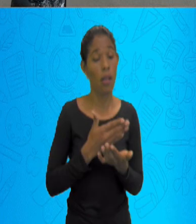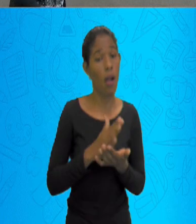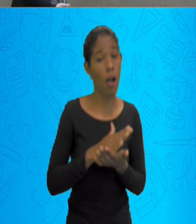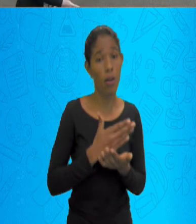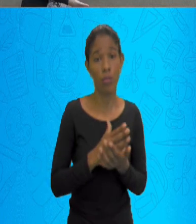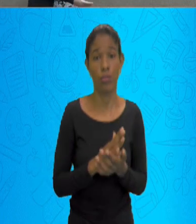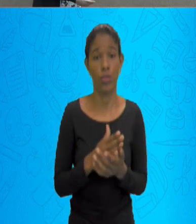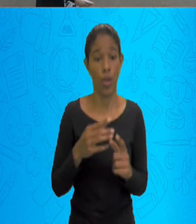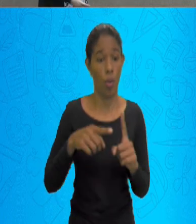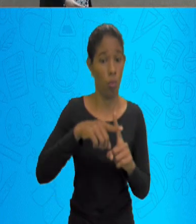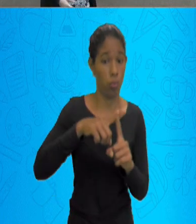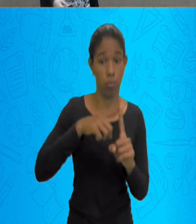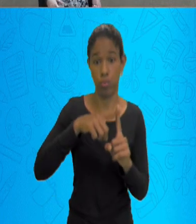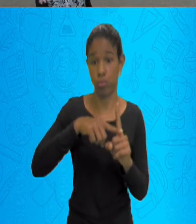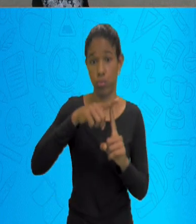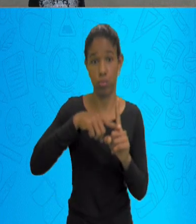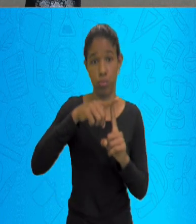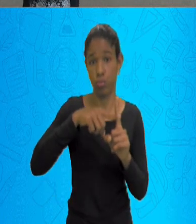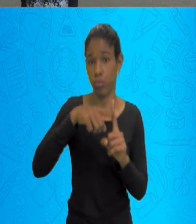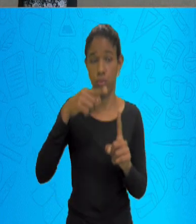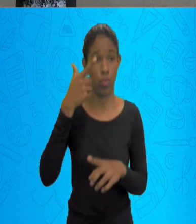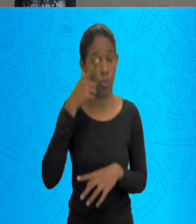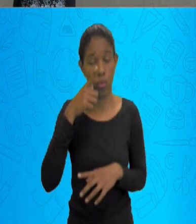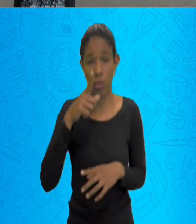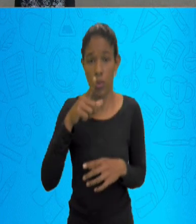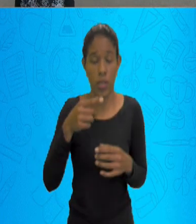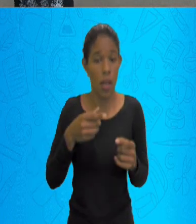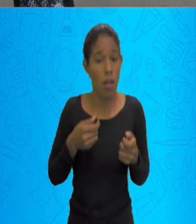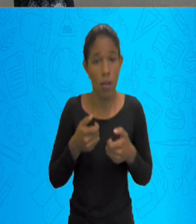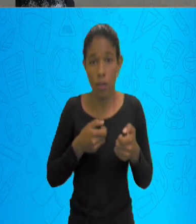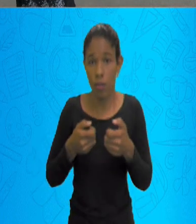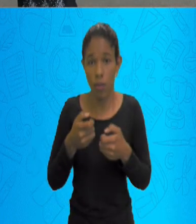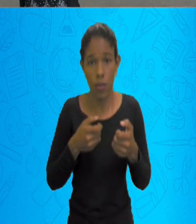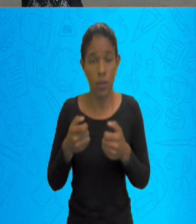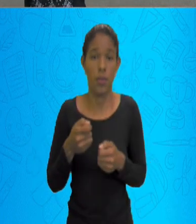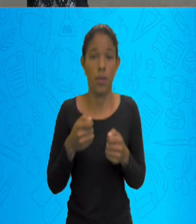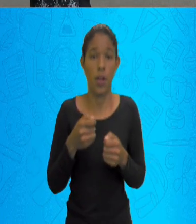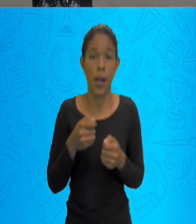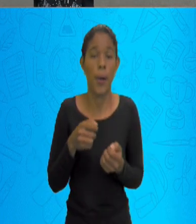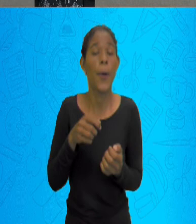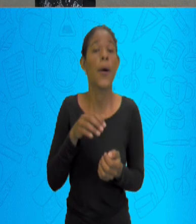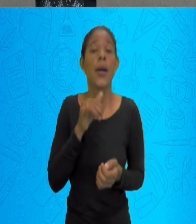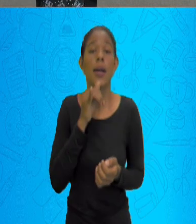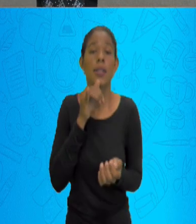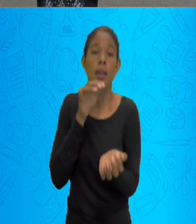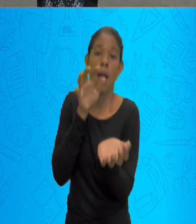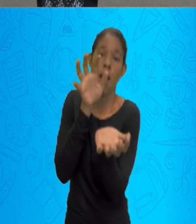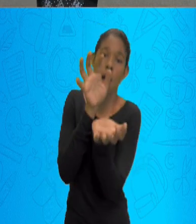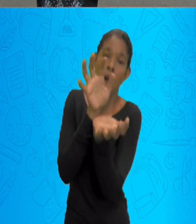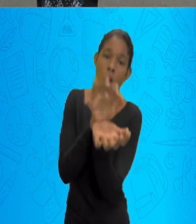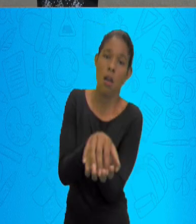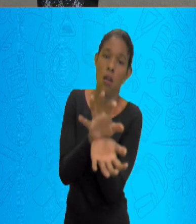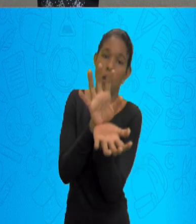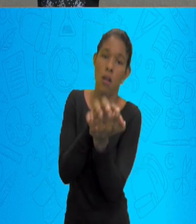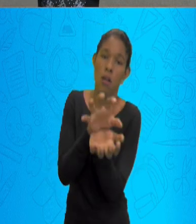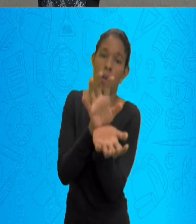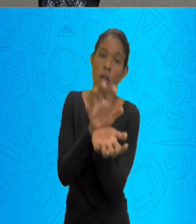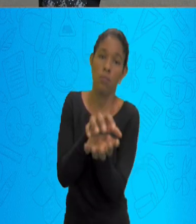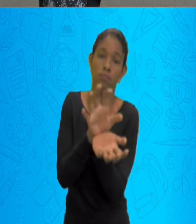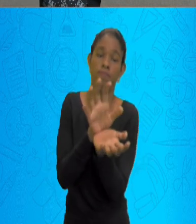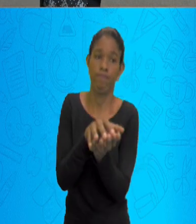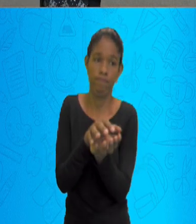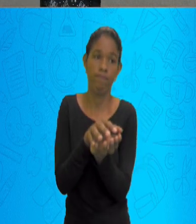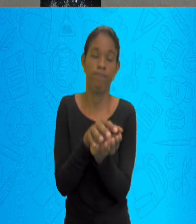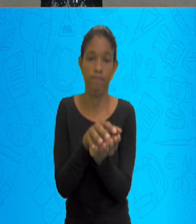e que a gente às vezes não pensa pela sua imponência, é o jacaré. O jacaré, ele é